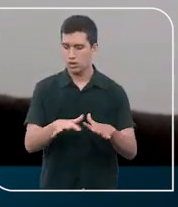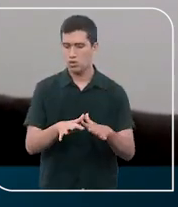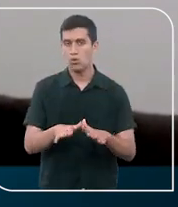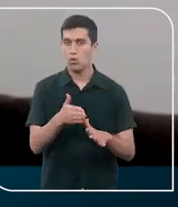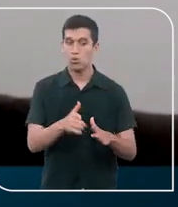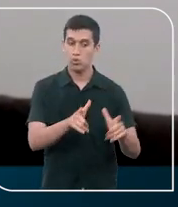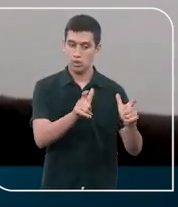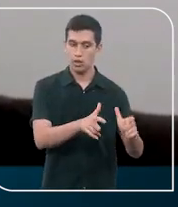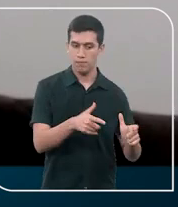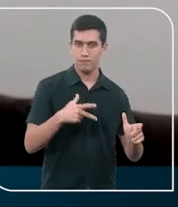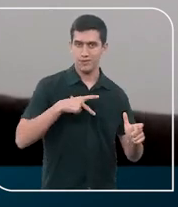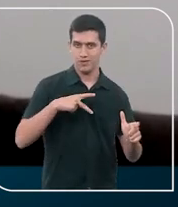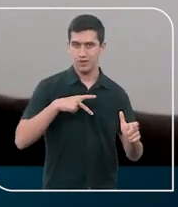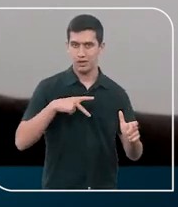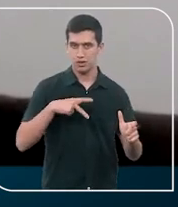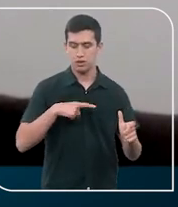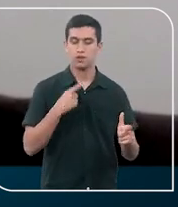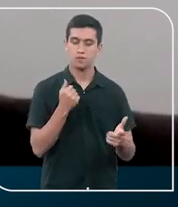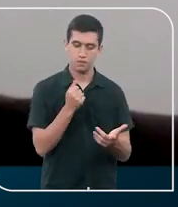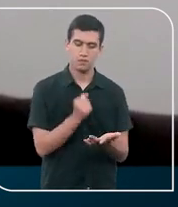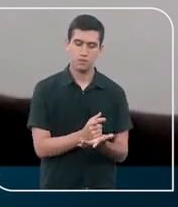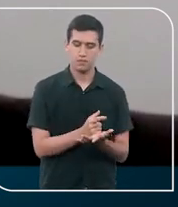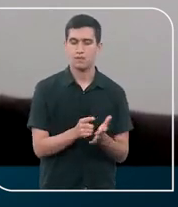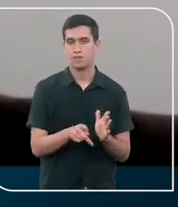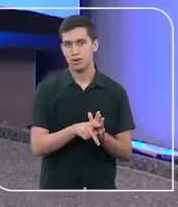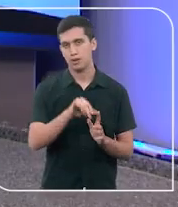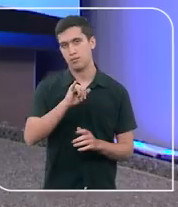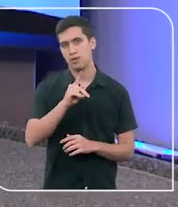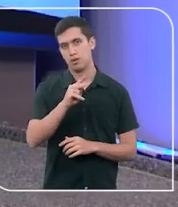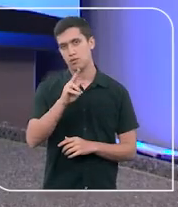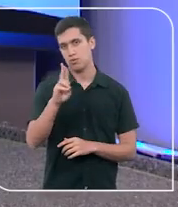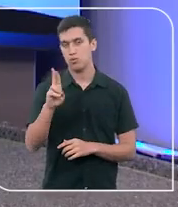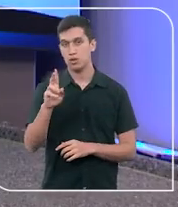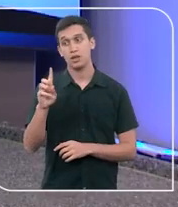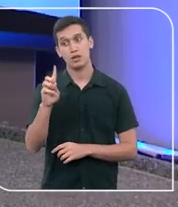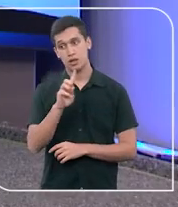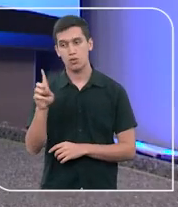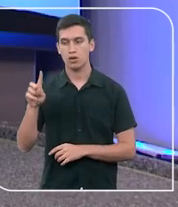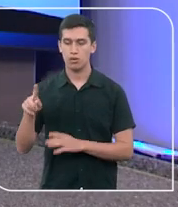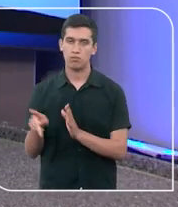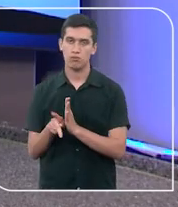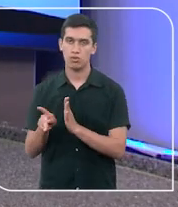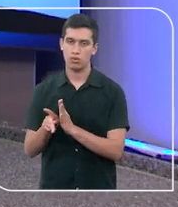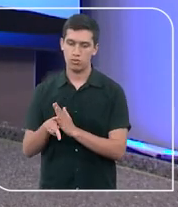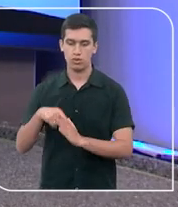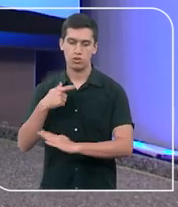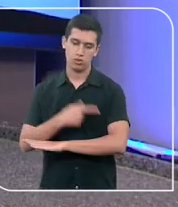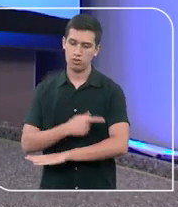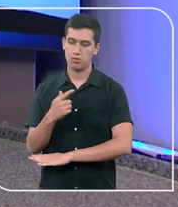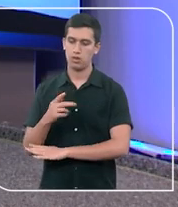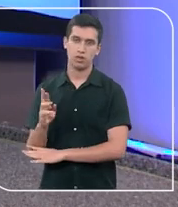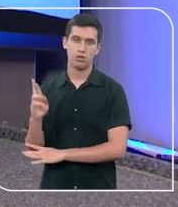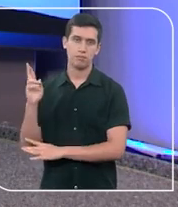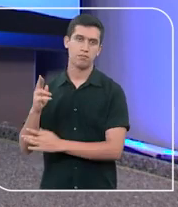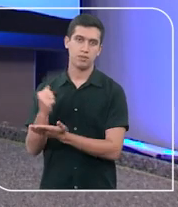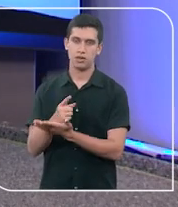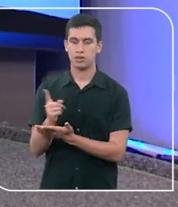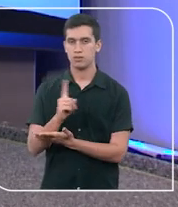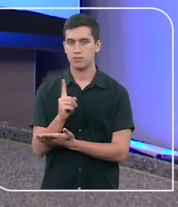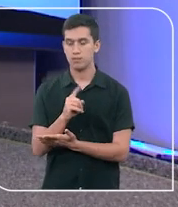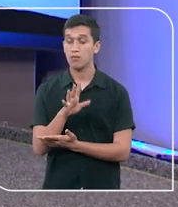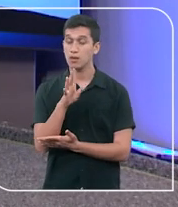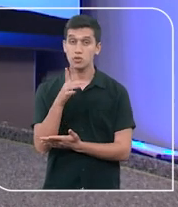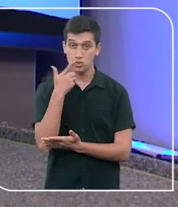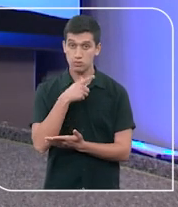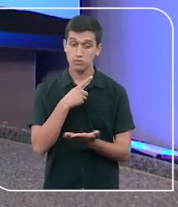o pagamento das despesas com IPTU e não o condomínio. Professora Andréa, no caso de compromisso de compra e venda que ainda não